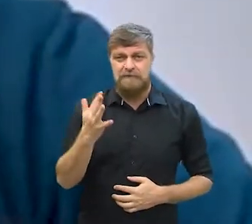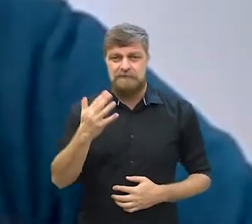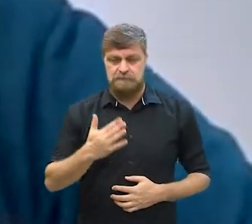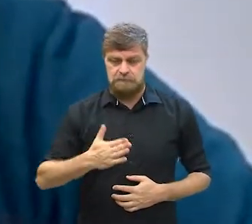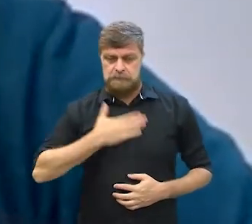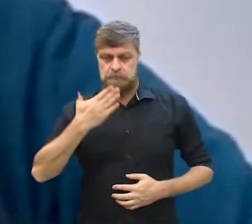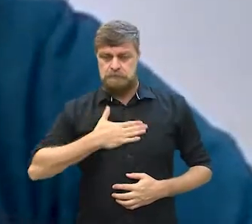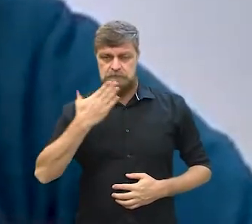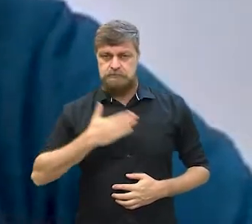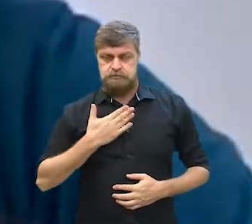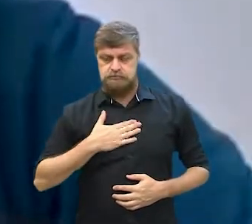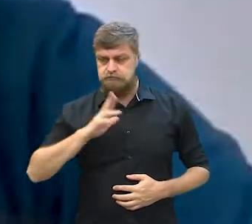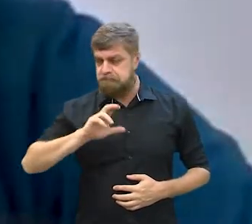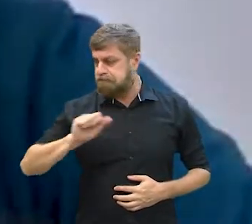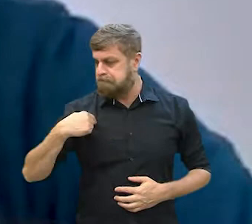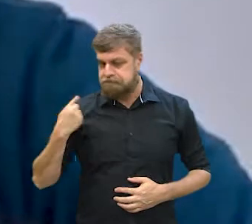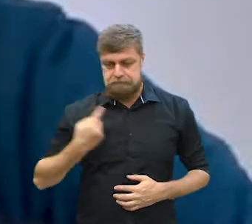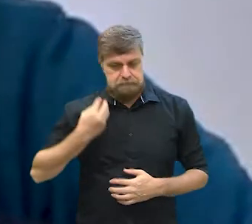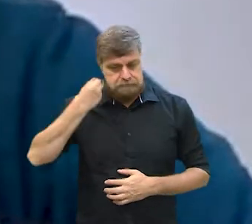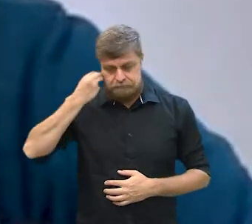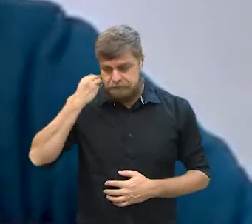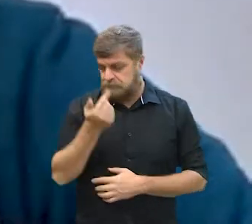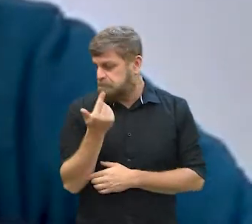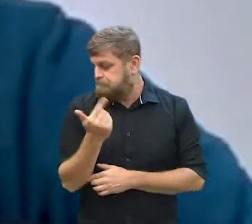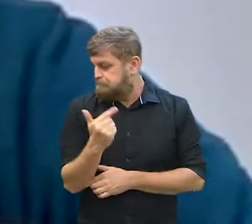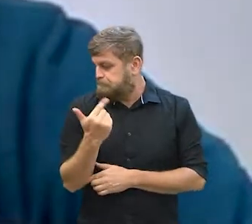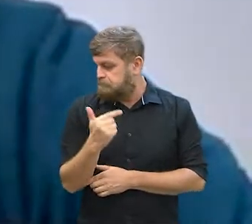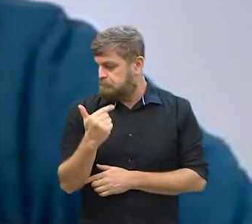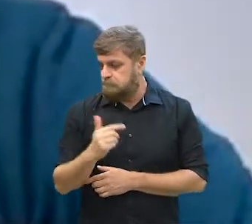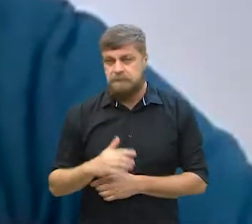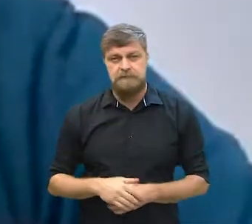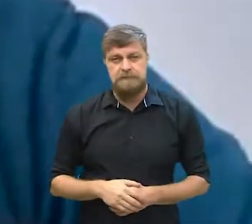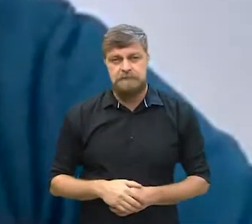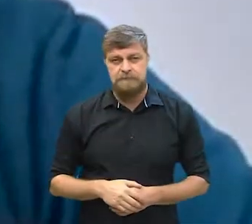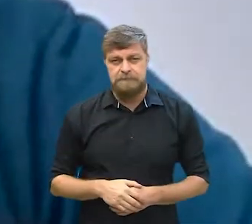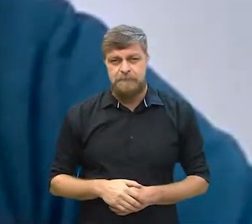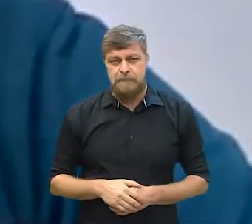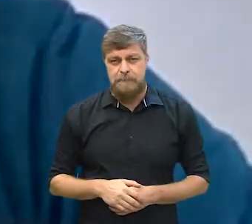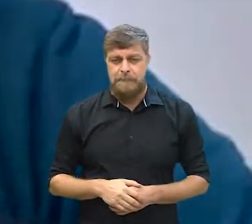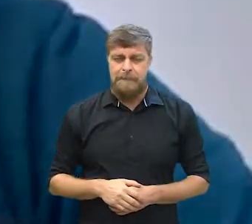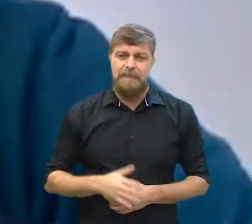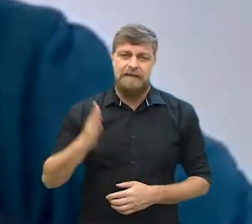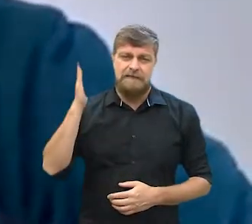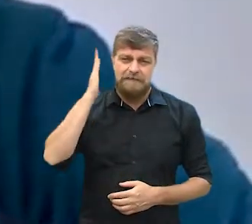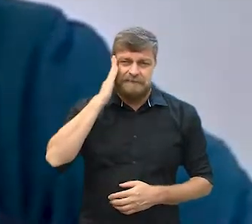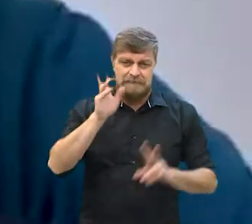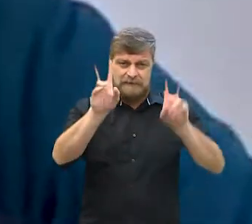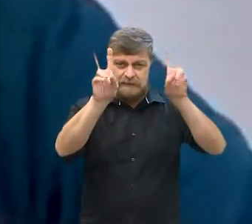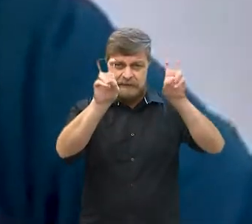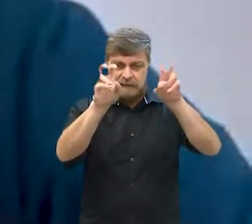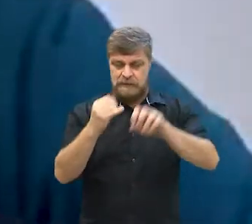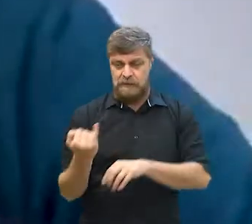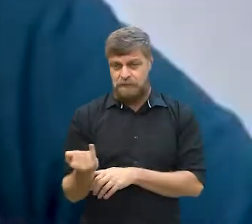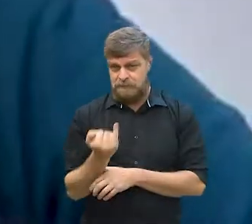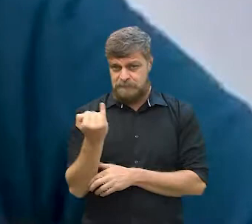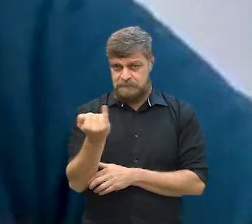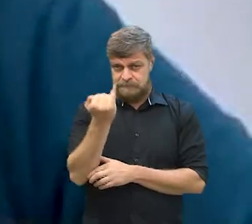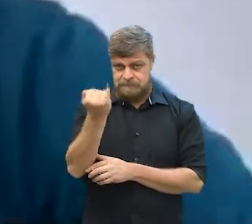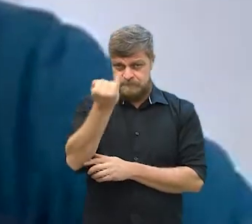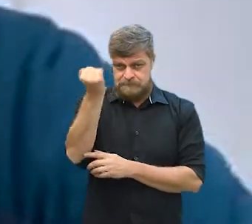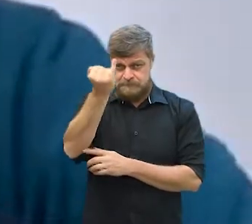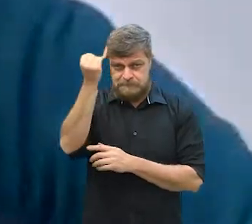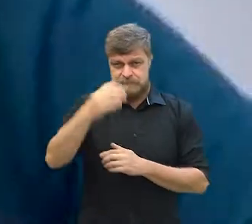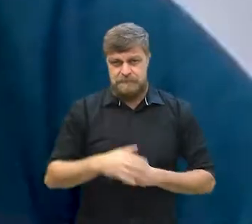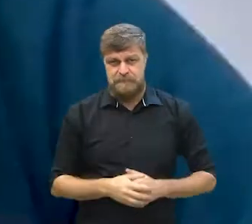uma forma inusitada, de uma forma bastante inesperada, e claro que é um tema super importante